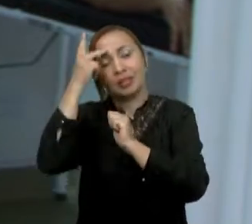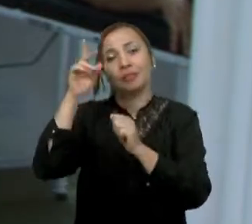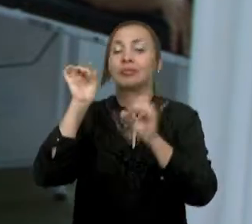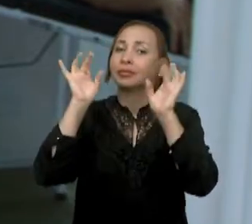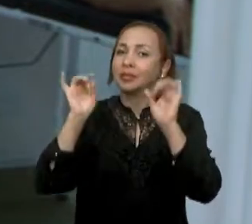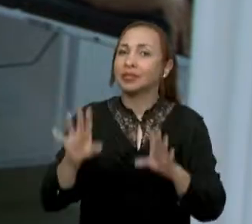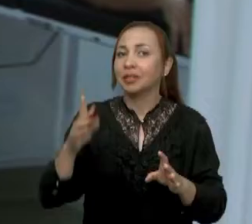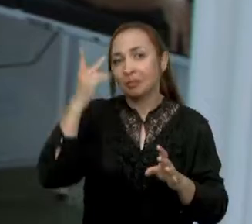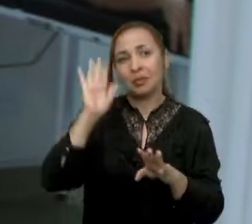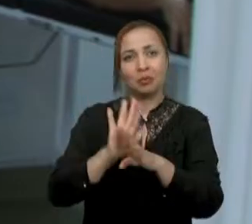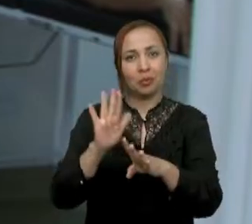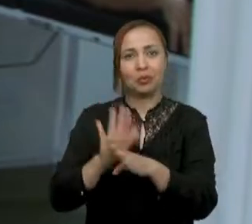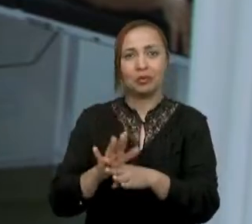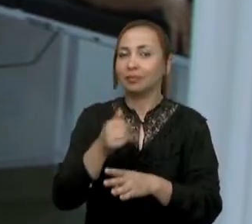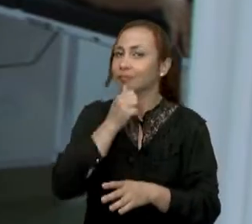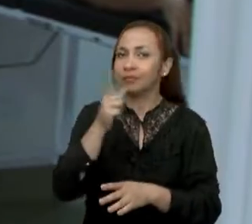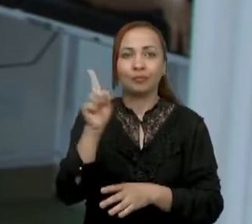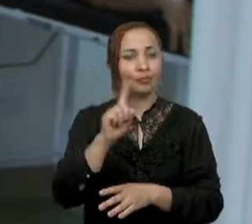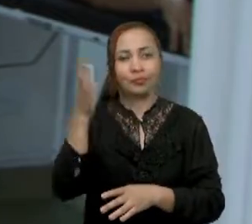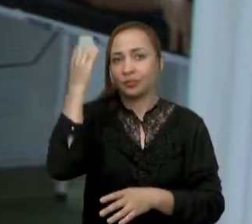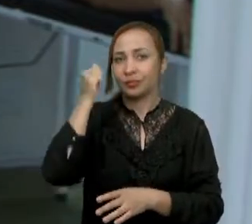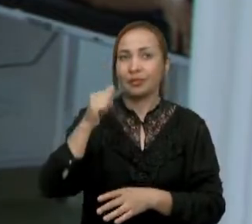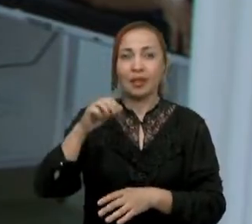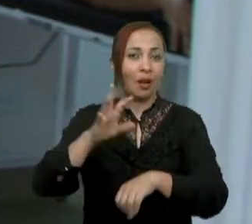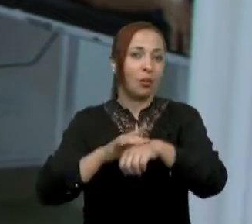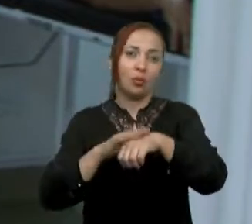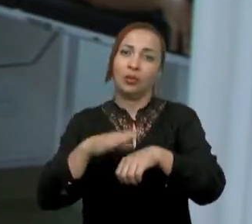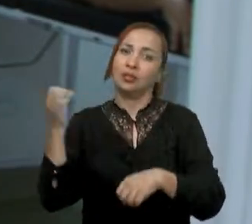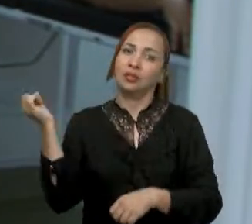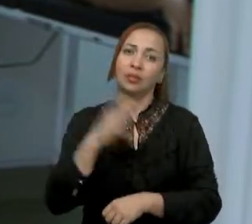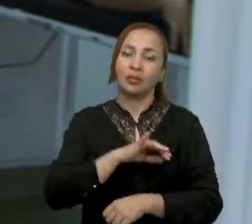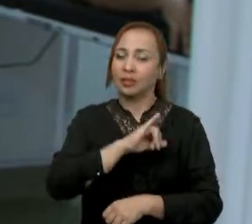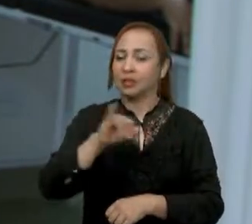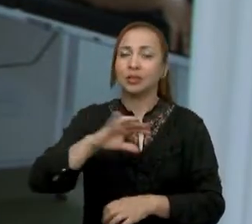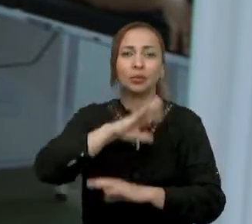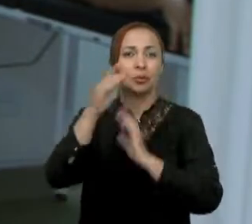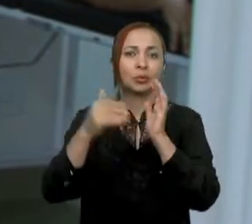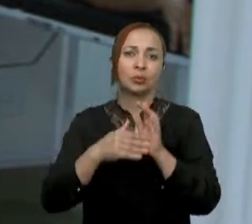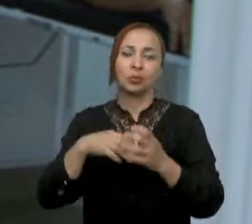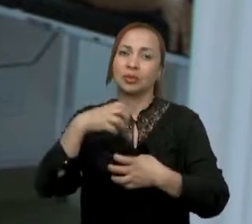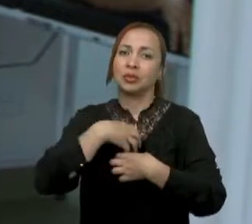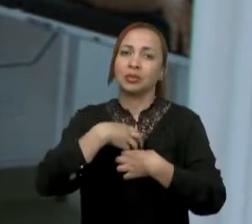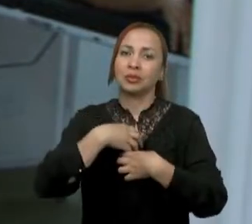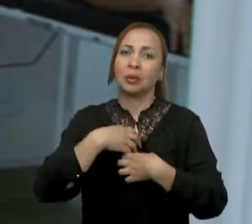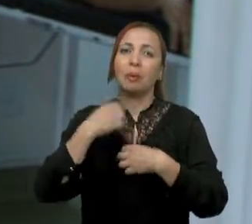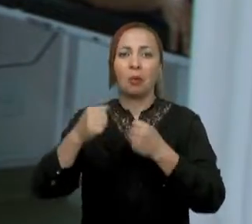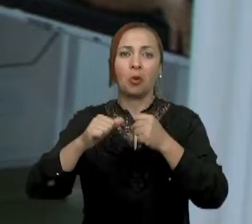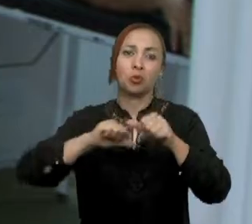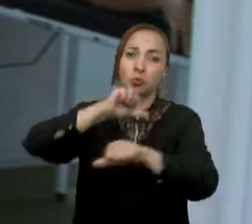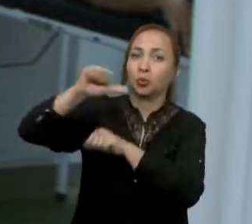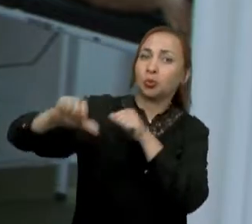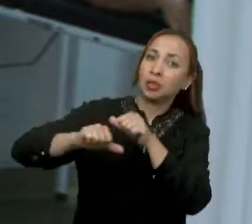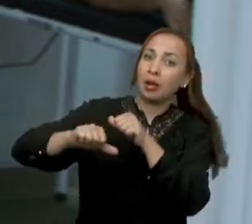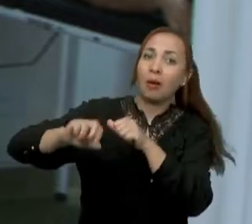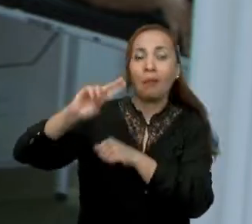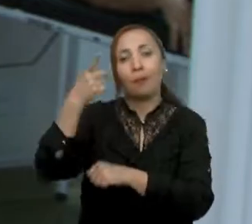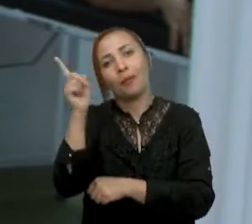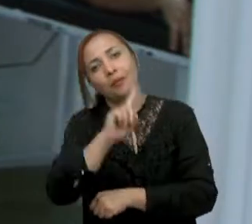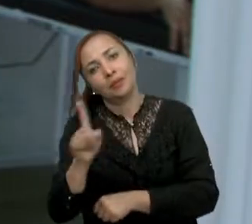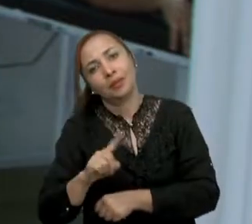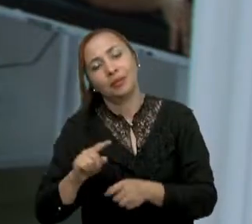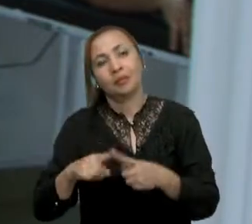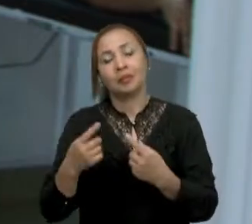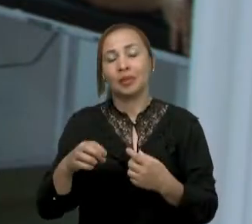especialidades que possam atender ainda não sabemos é uma doença nova Se todas esses sintomas eles são reversíveis ou não